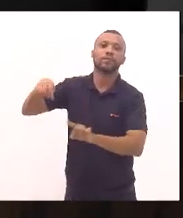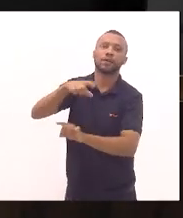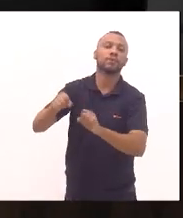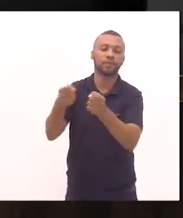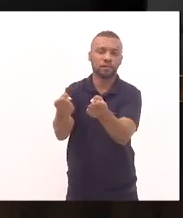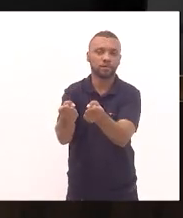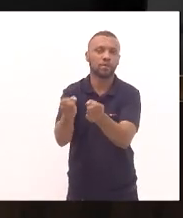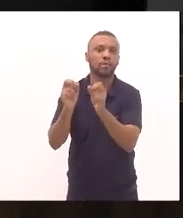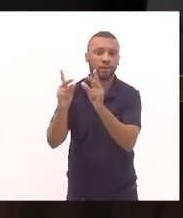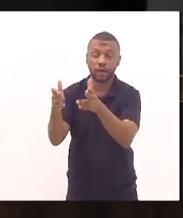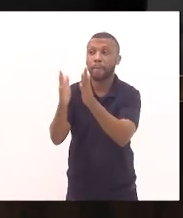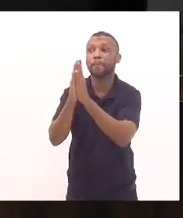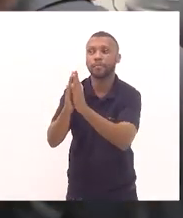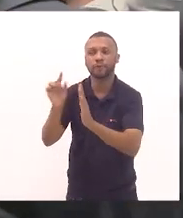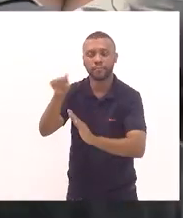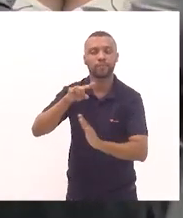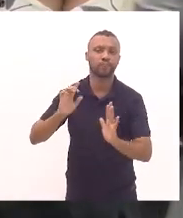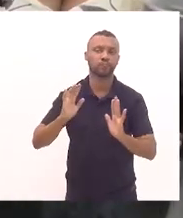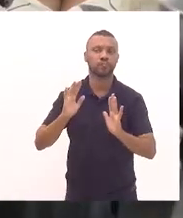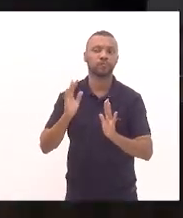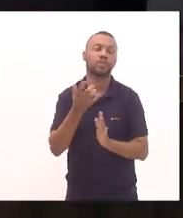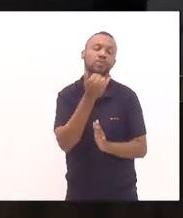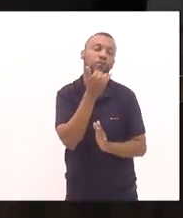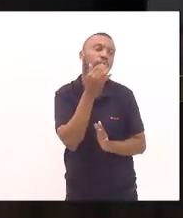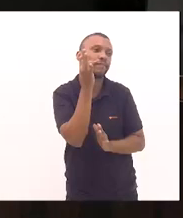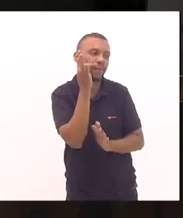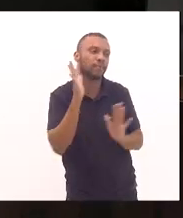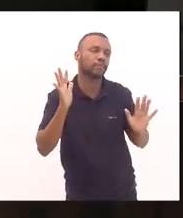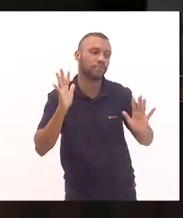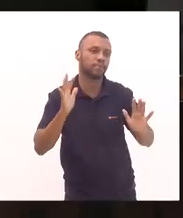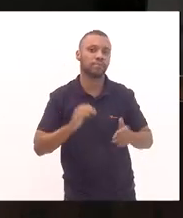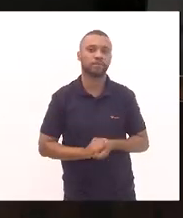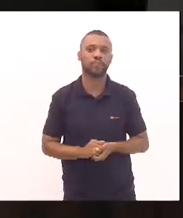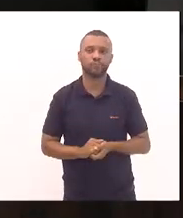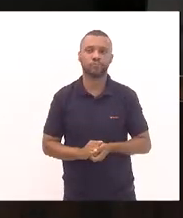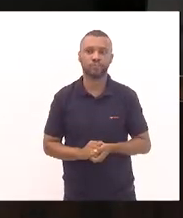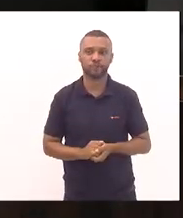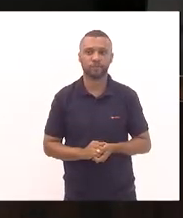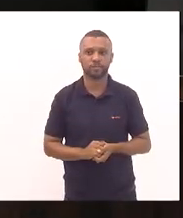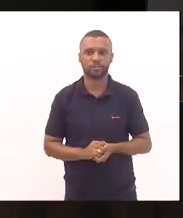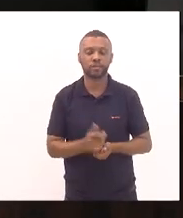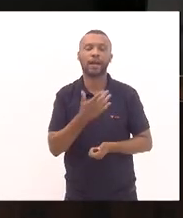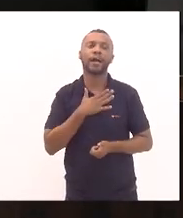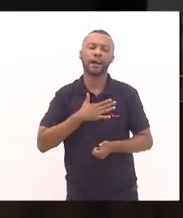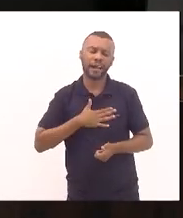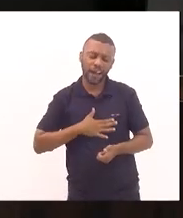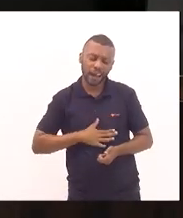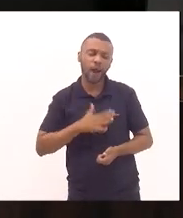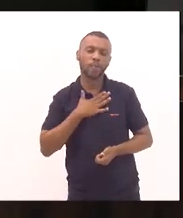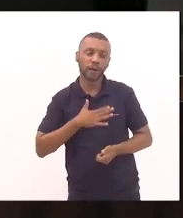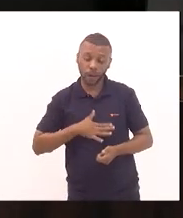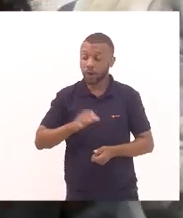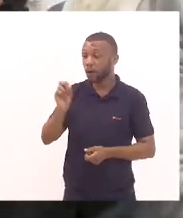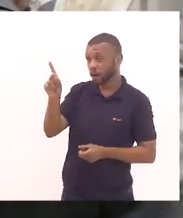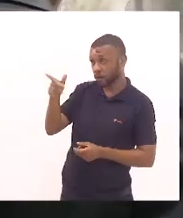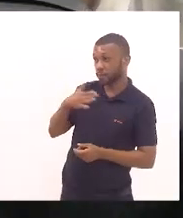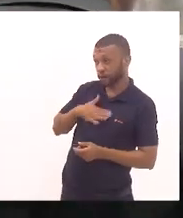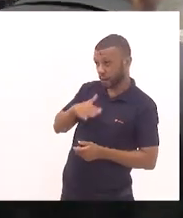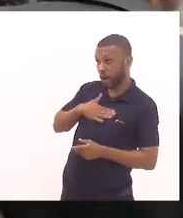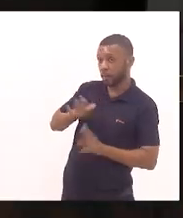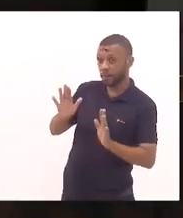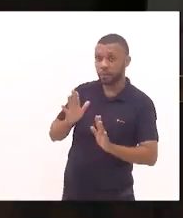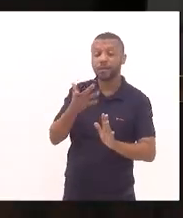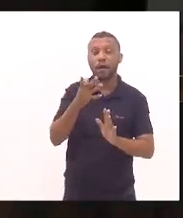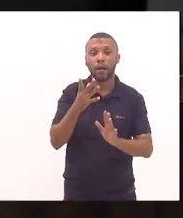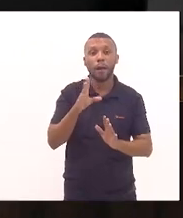Sem problema, por porque favor. A gente está querendo estabelecer... E Flávio, take it easy. Não, take it easy, estou calmo. Não, não estou querendo ler a proposta, você está